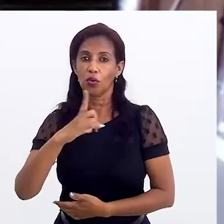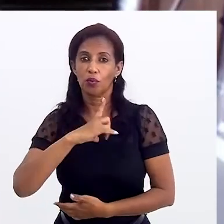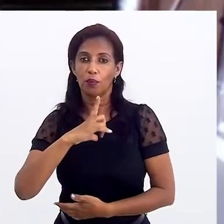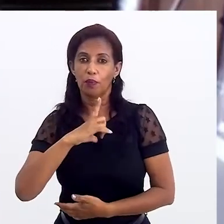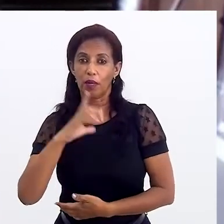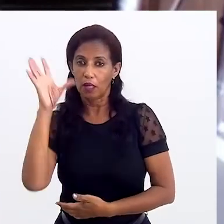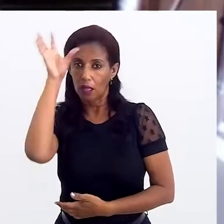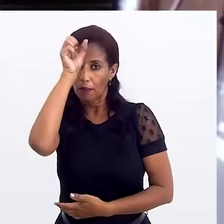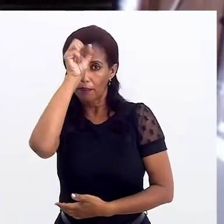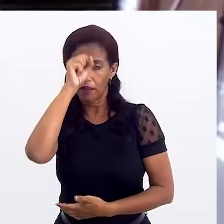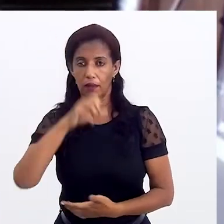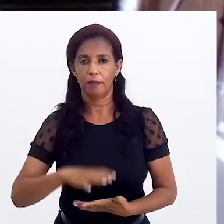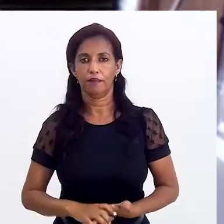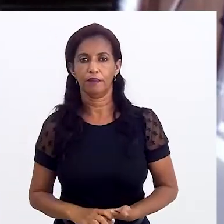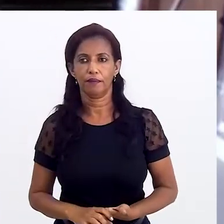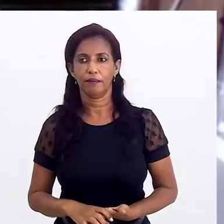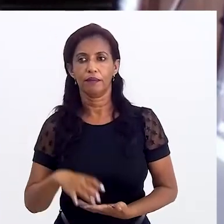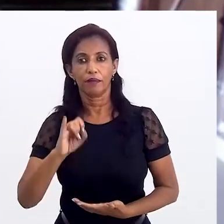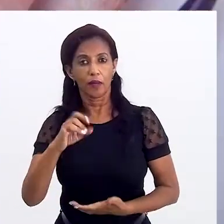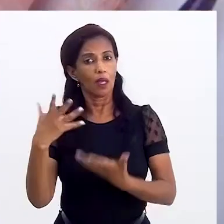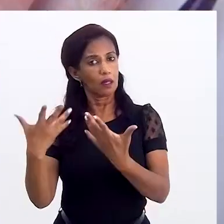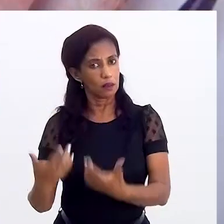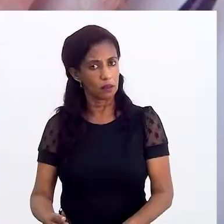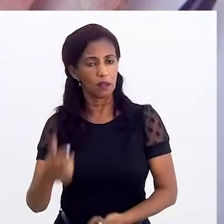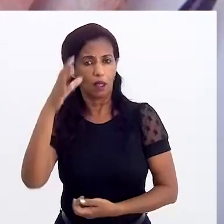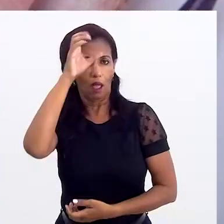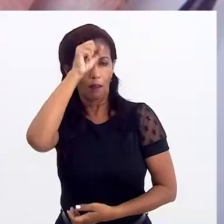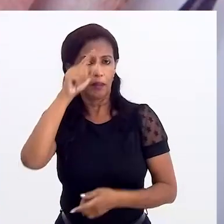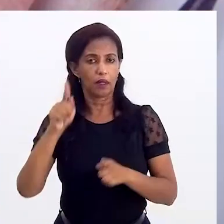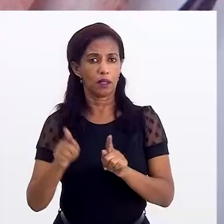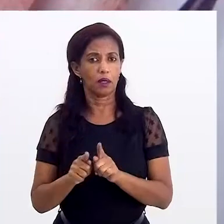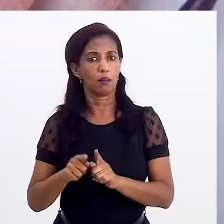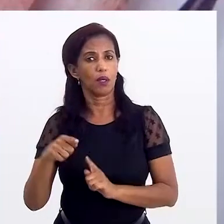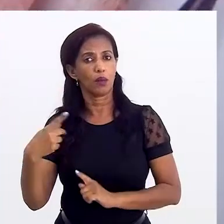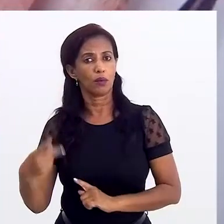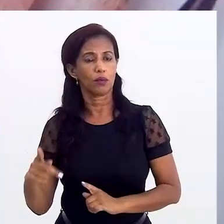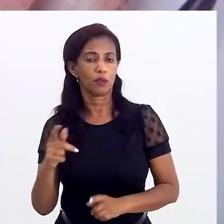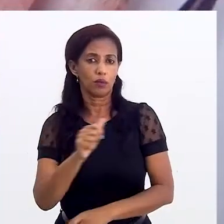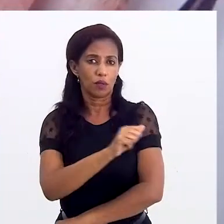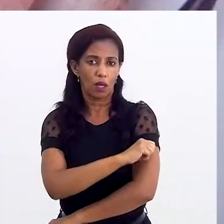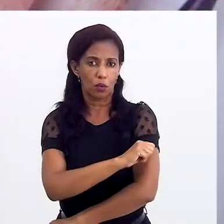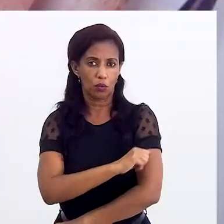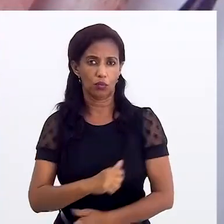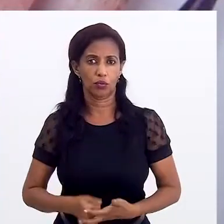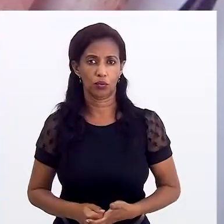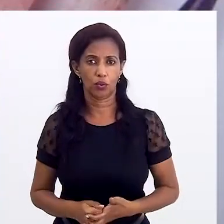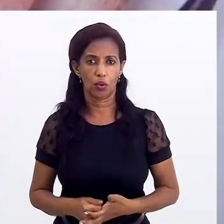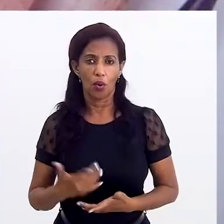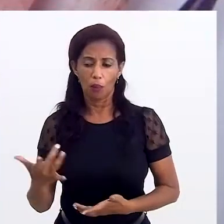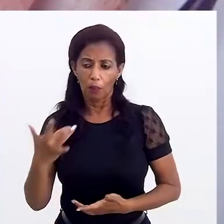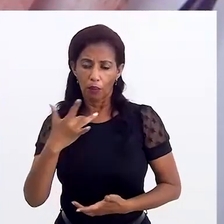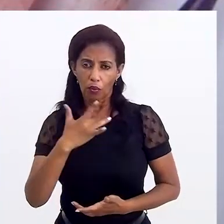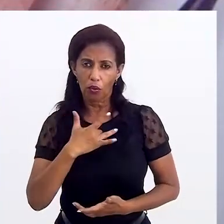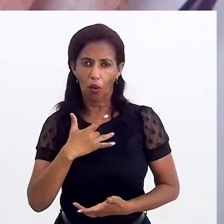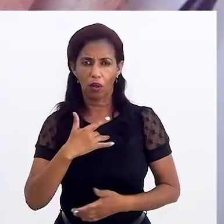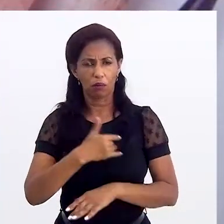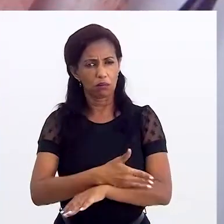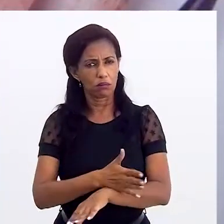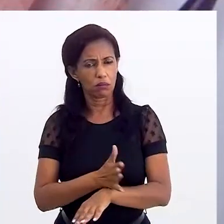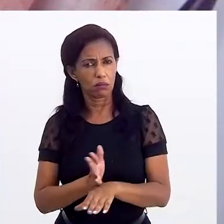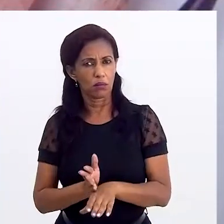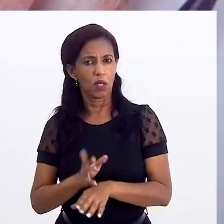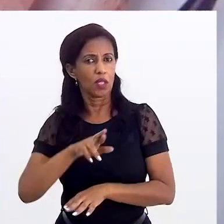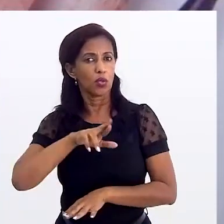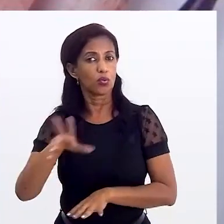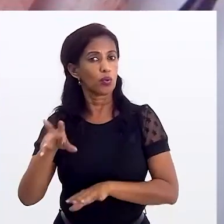quem quer aprender. E se permitir aprender também com os seus estudantes, porque troca o tempo